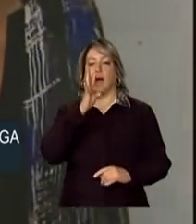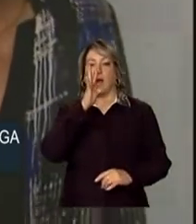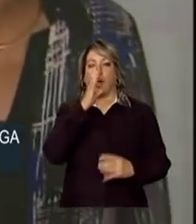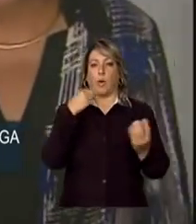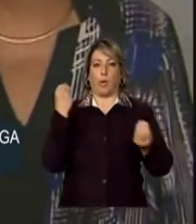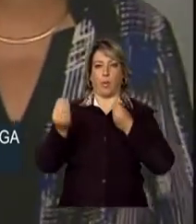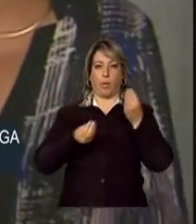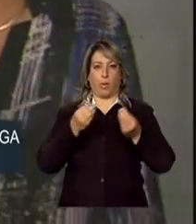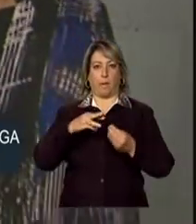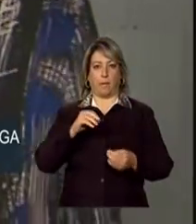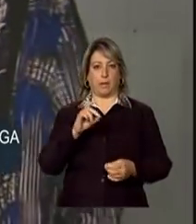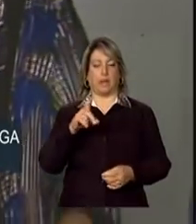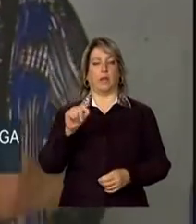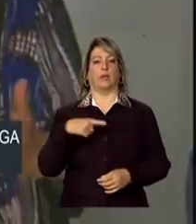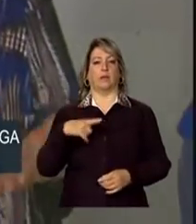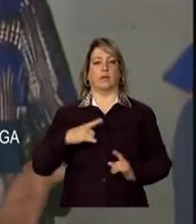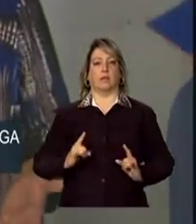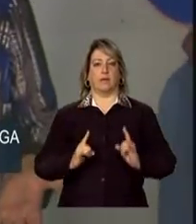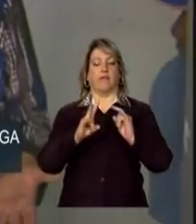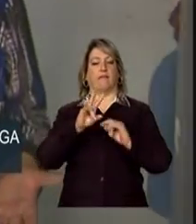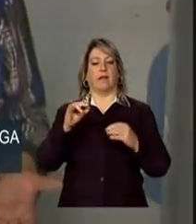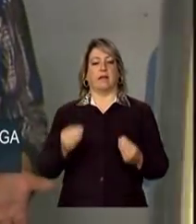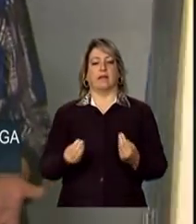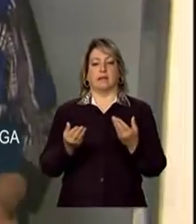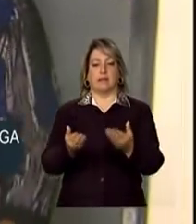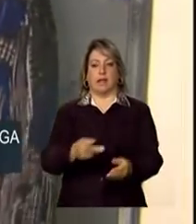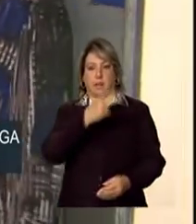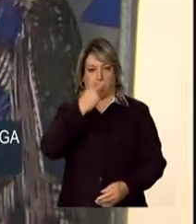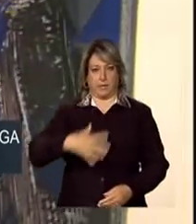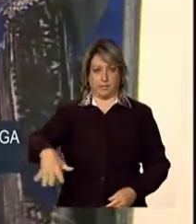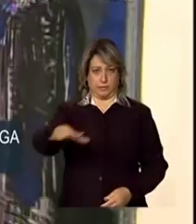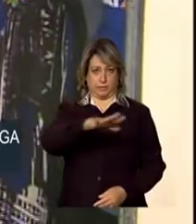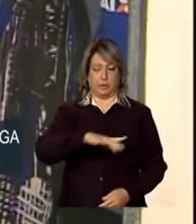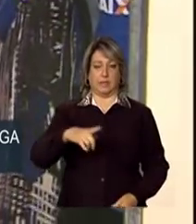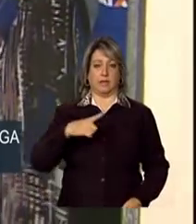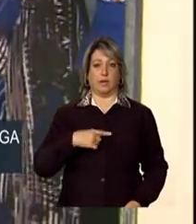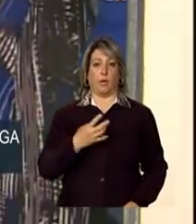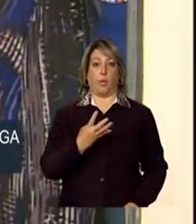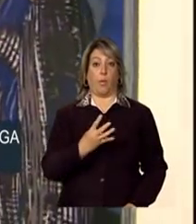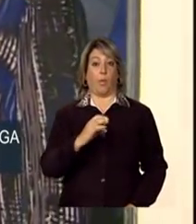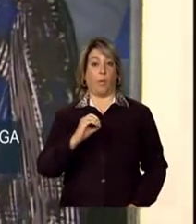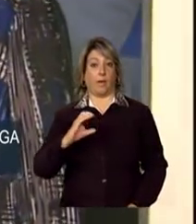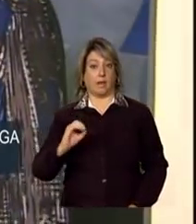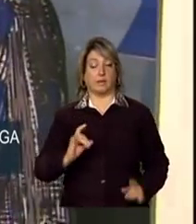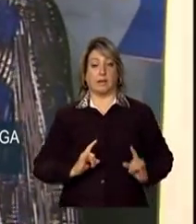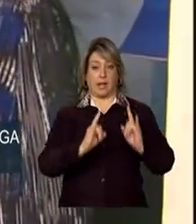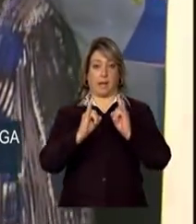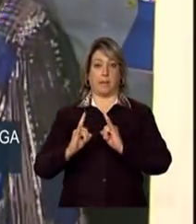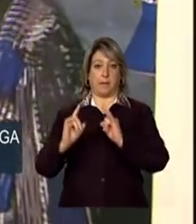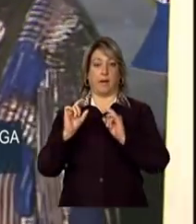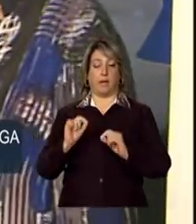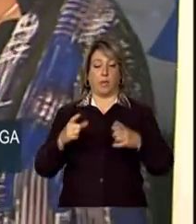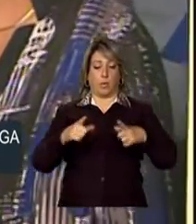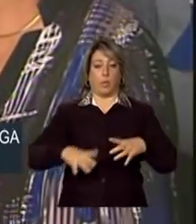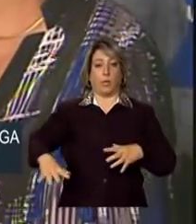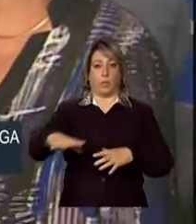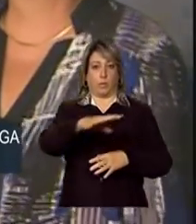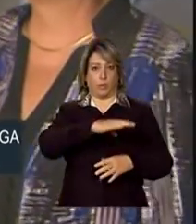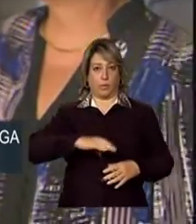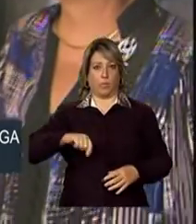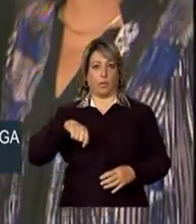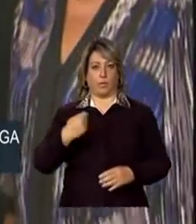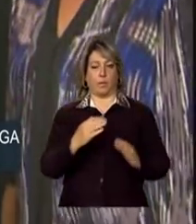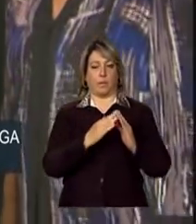um modelo de apartamento que vai ser entregue à população. São 400 apartamentos no conjunto habitacional Bem